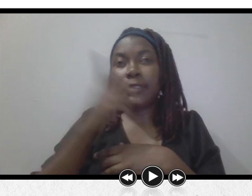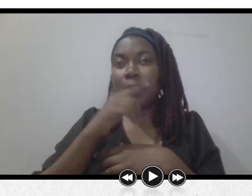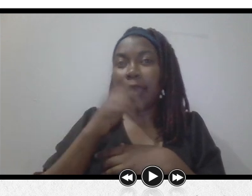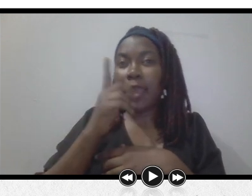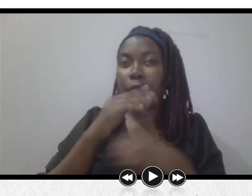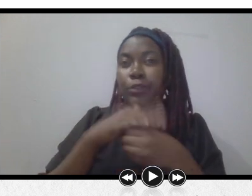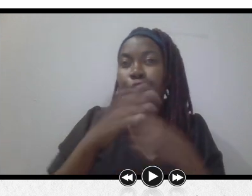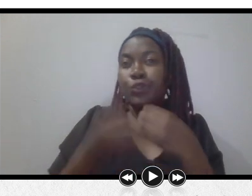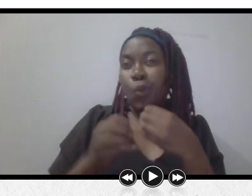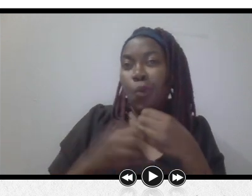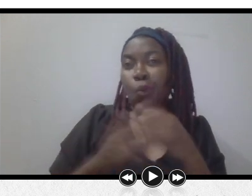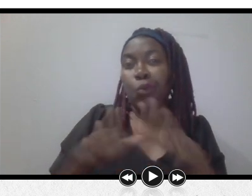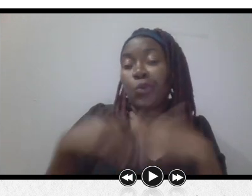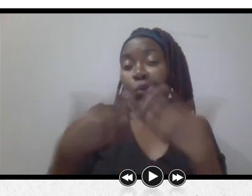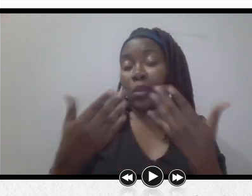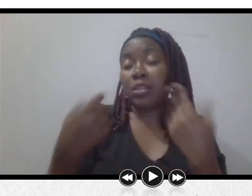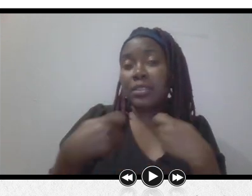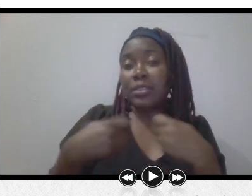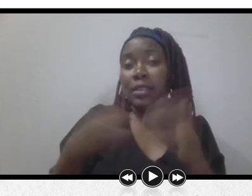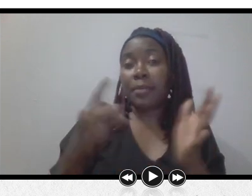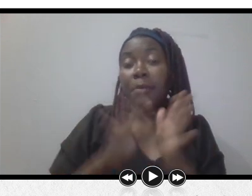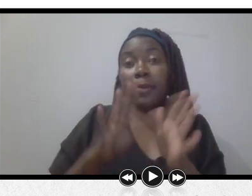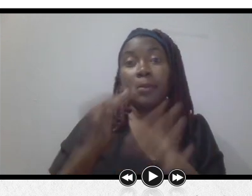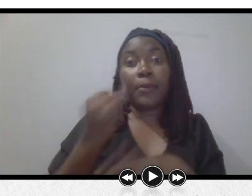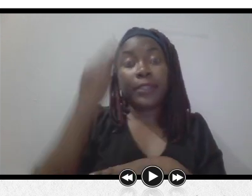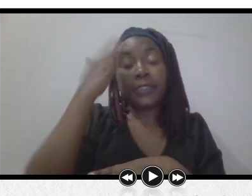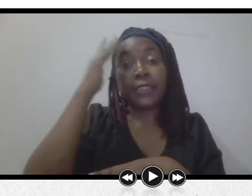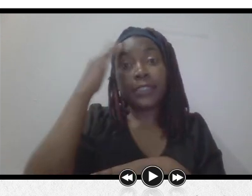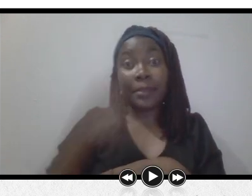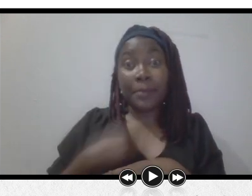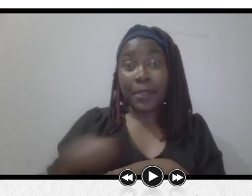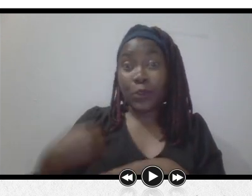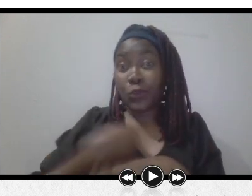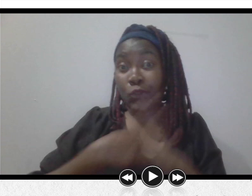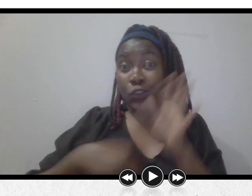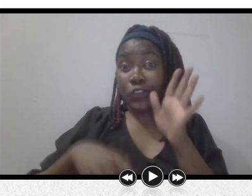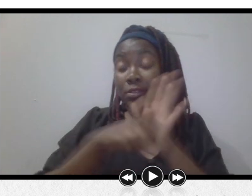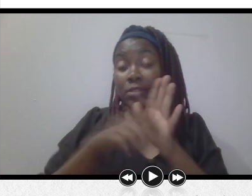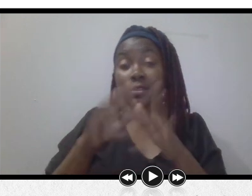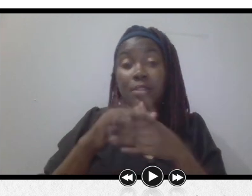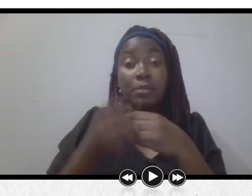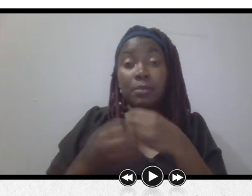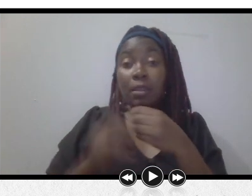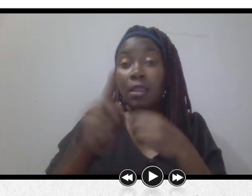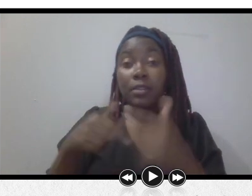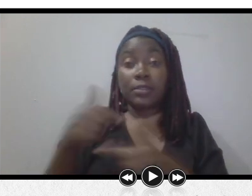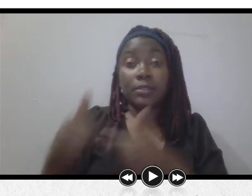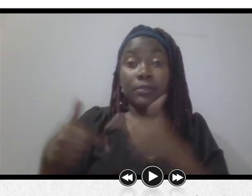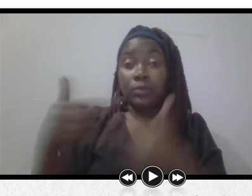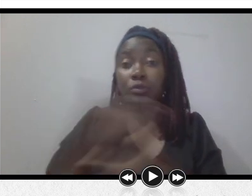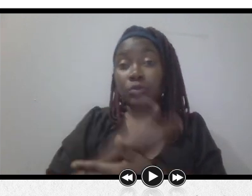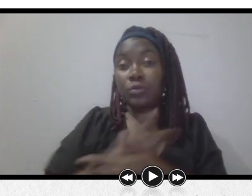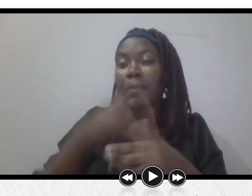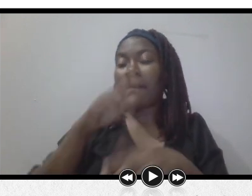e esgoto quando eu falo em saneamento, mas é importantíssimo entender que, para a nossa legislação, o saneamento básico é um serviço público muito